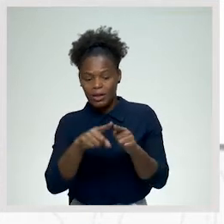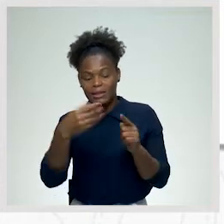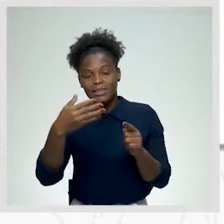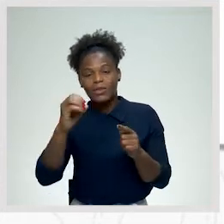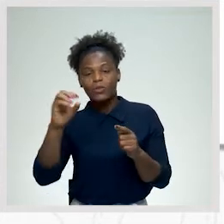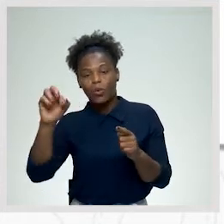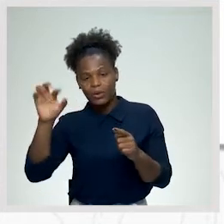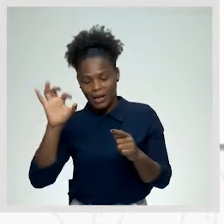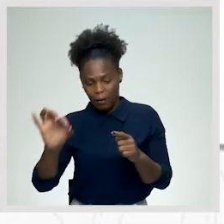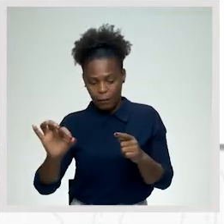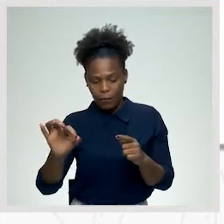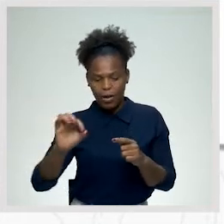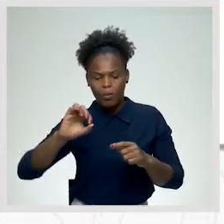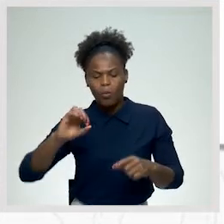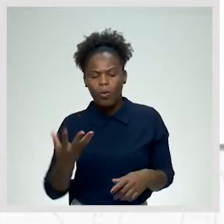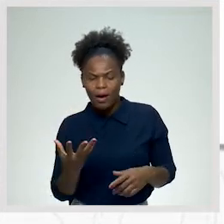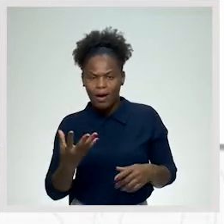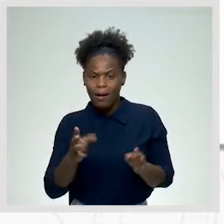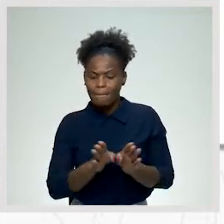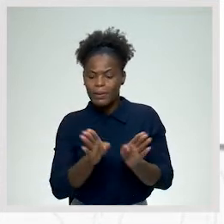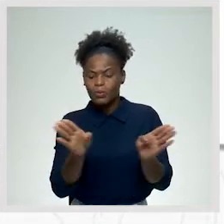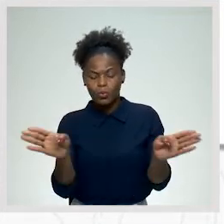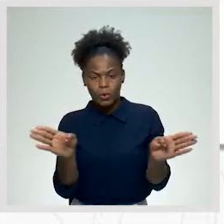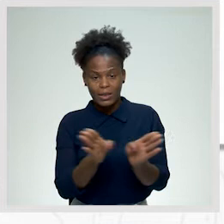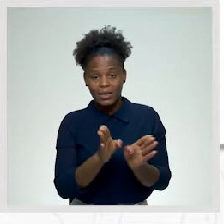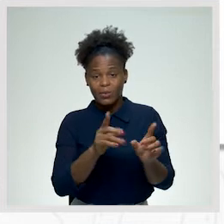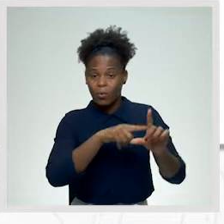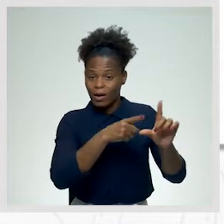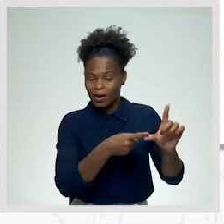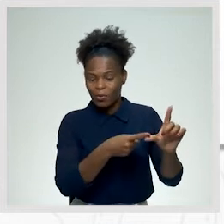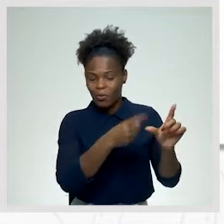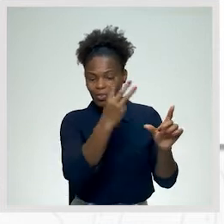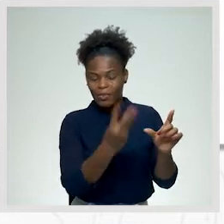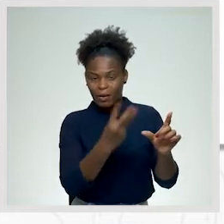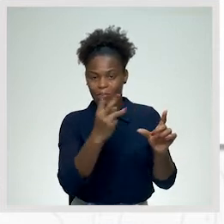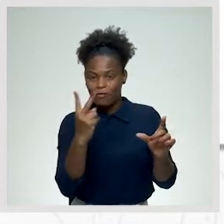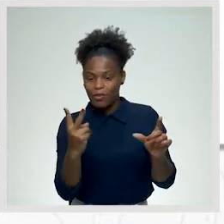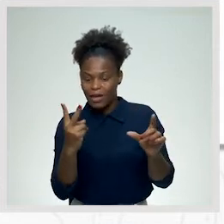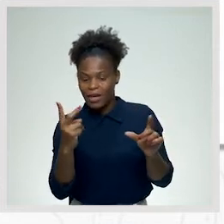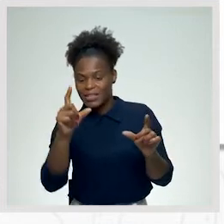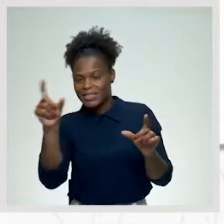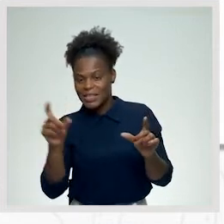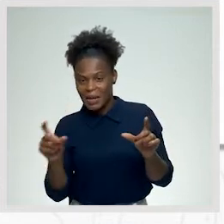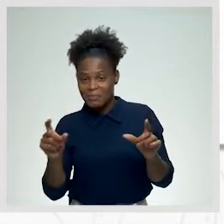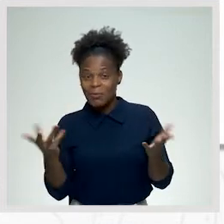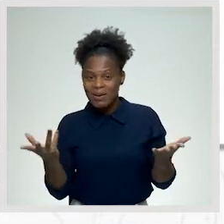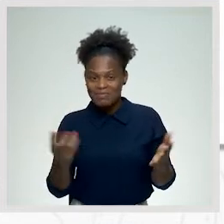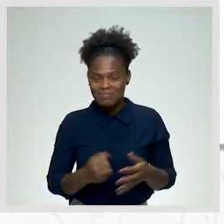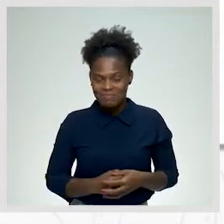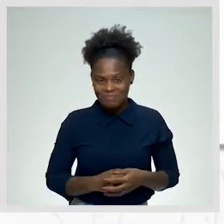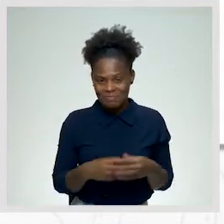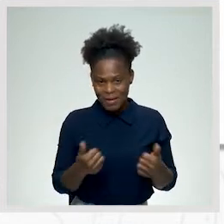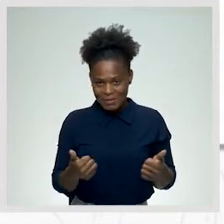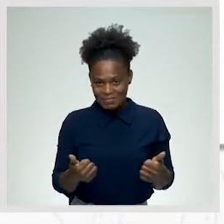graus, qual é a amplitude do ângulo WVD? Muito